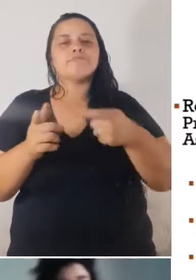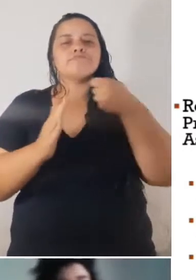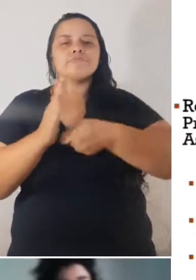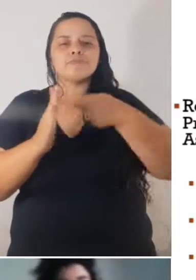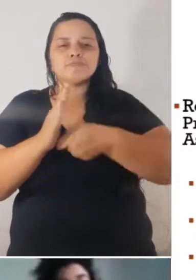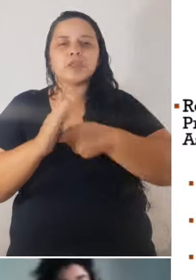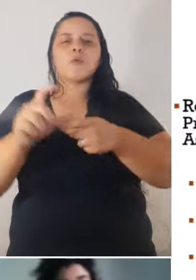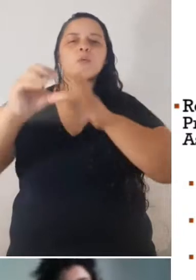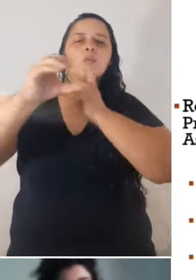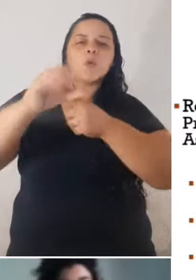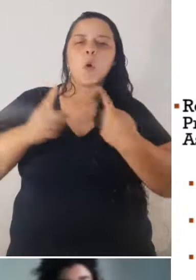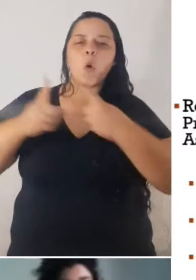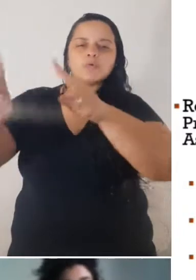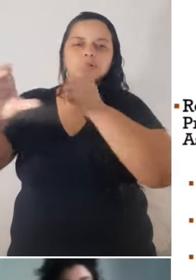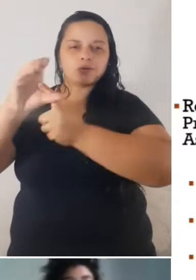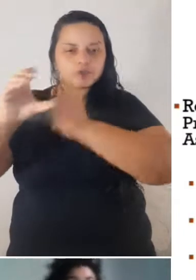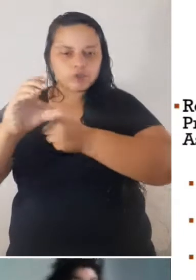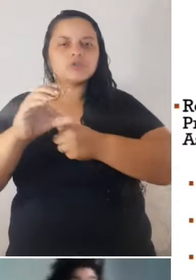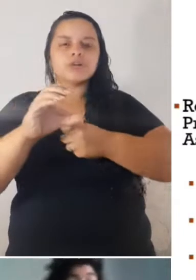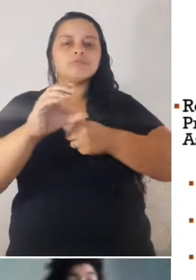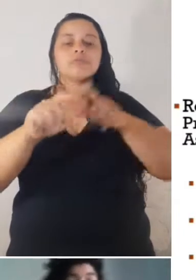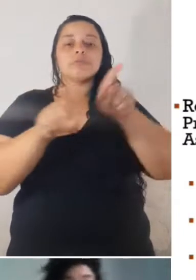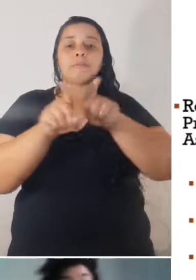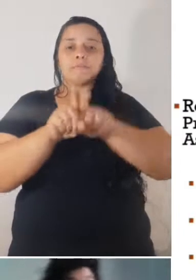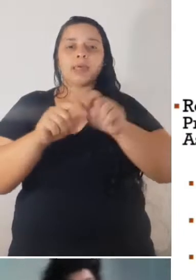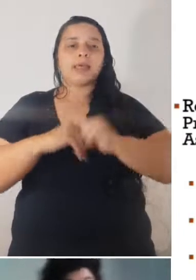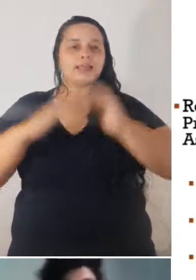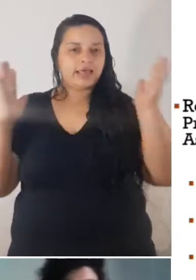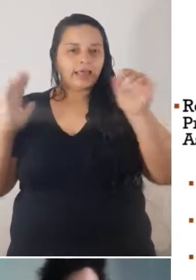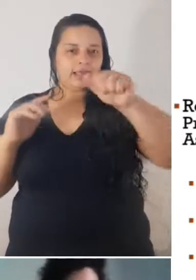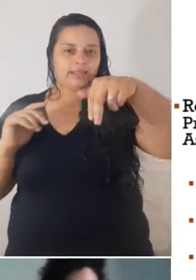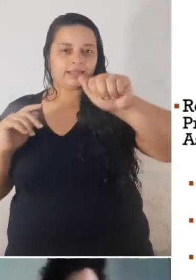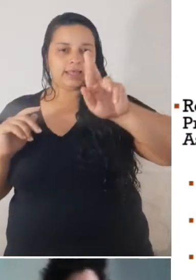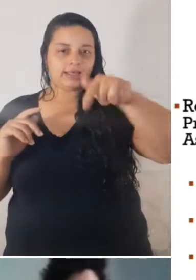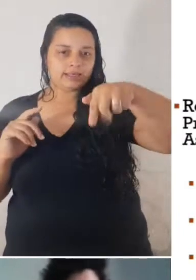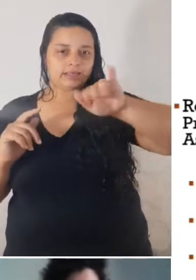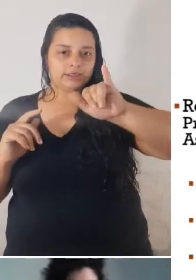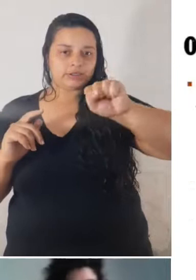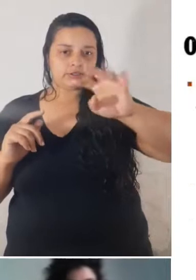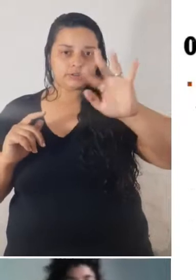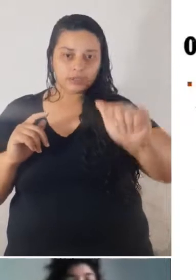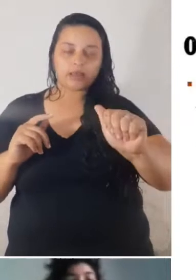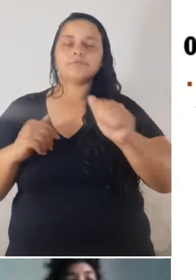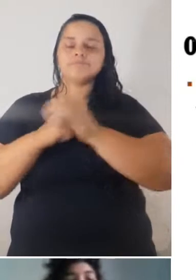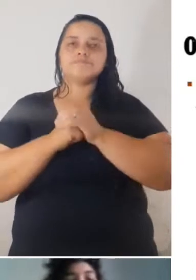forte repressão aos comunistas e anarquistas, considerados radicais, extremistas pelo governo.